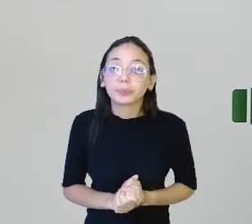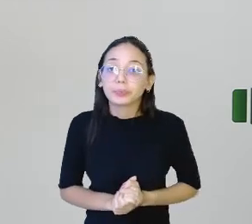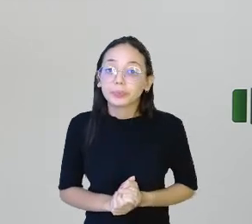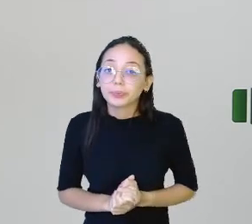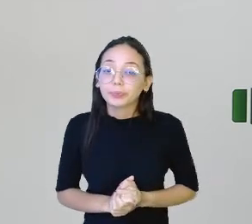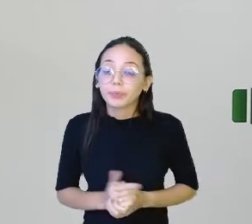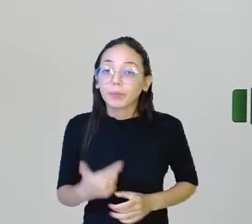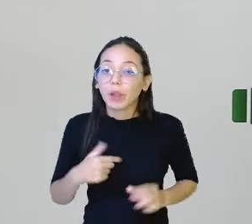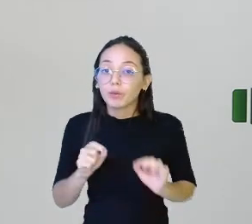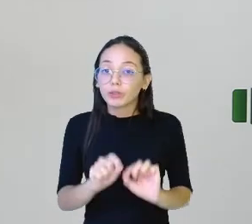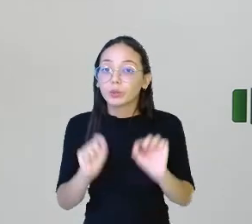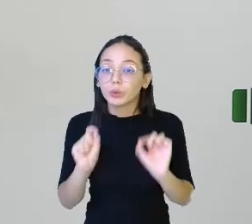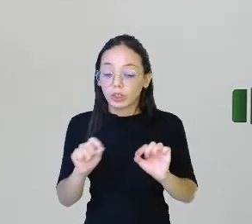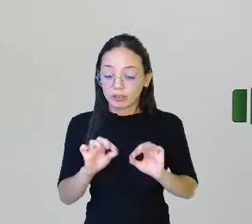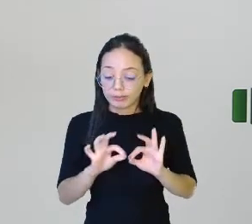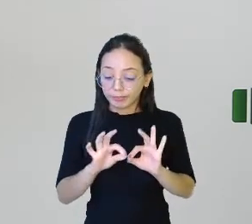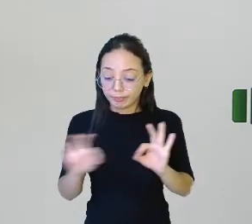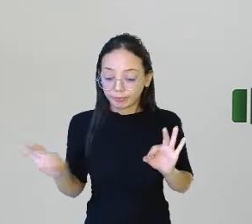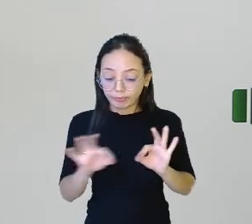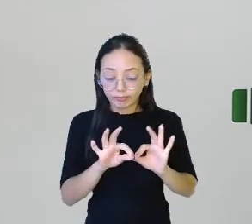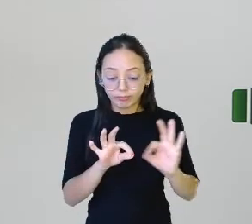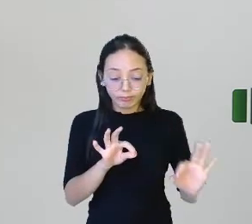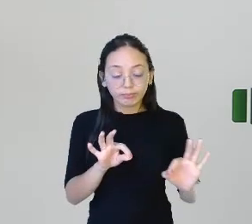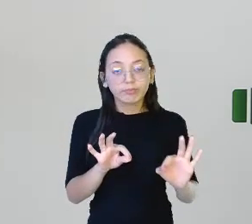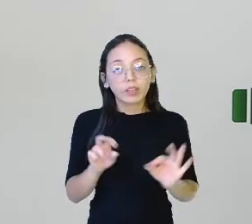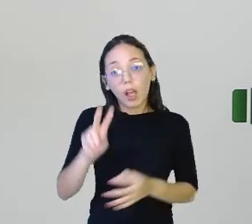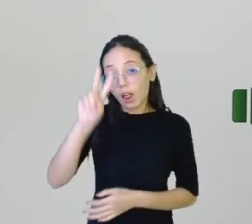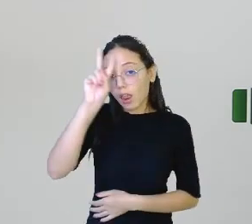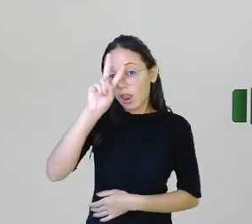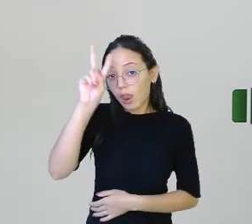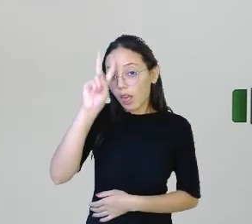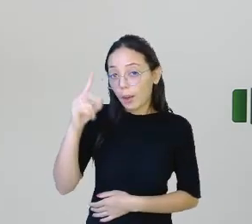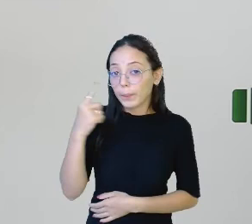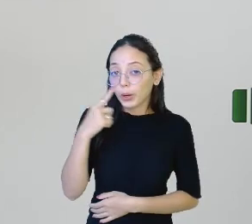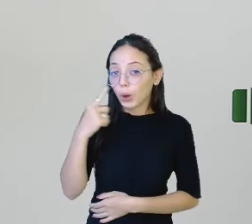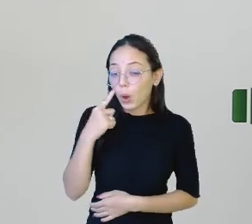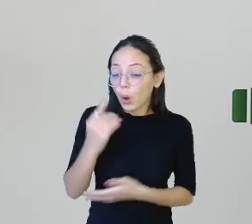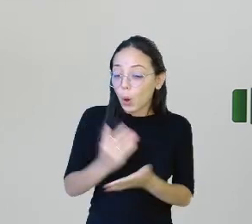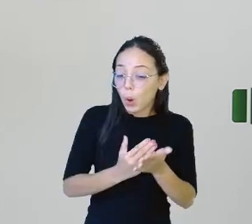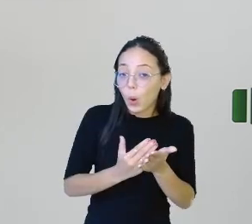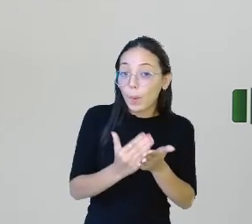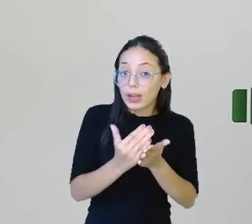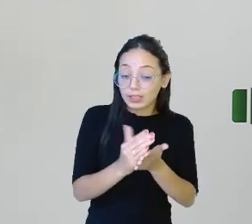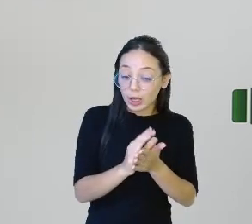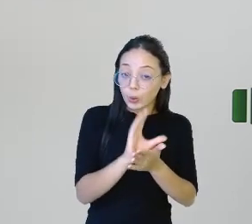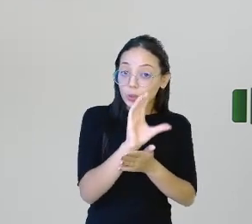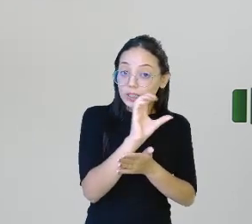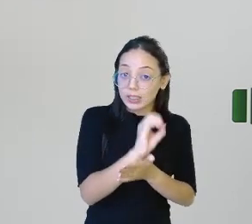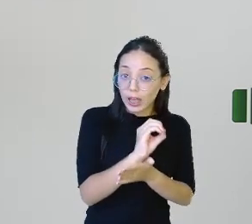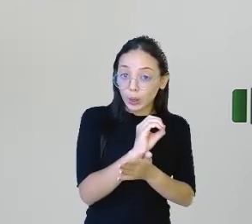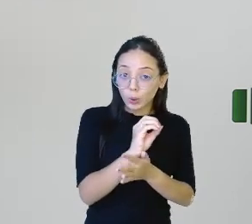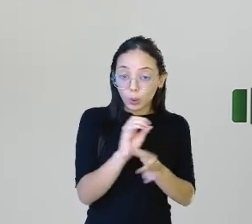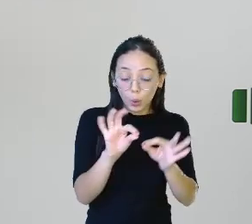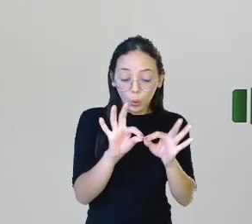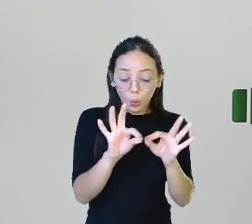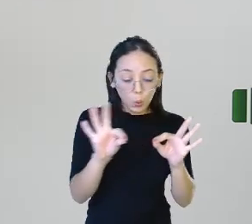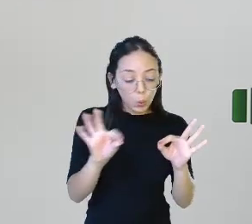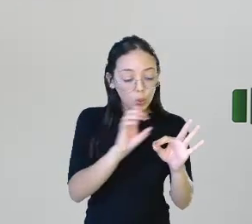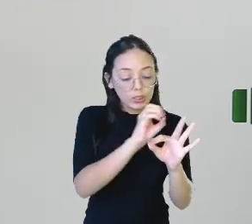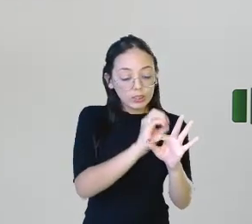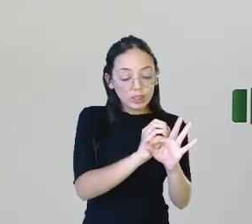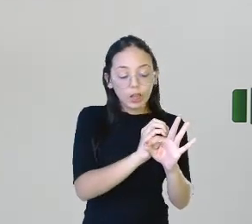fiz a medição aqui, ó. Lembra, quinto ano, começa do zero, hein? Eu